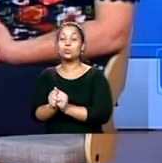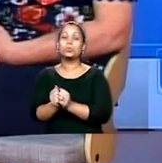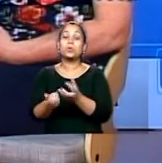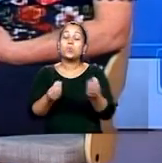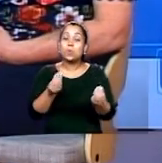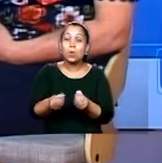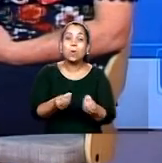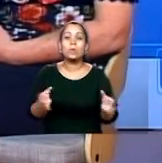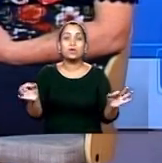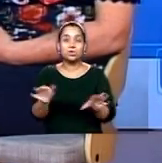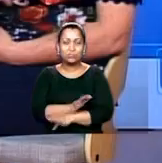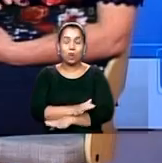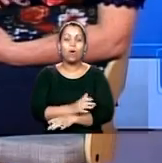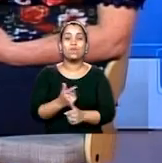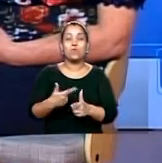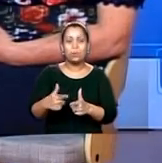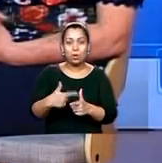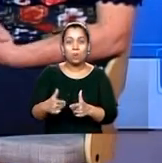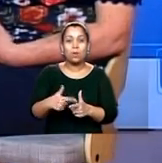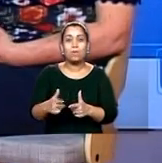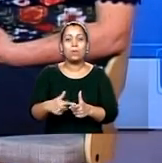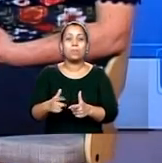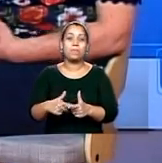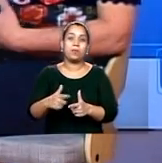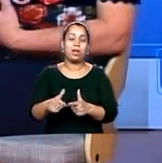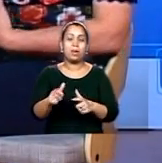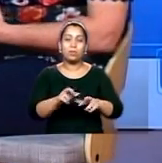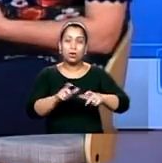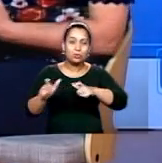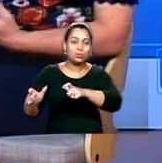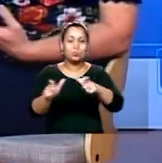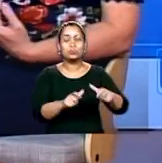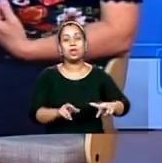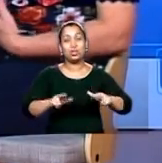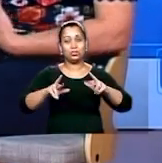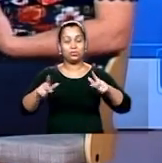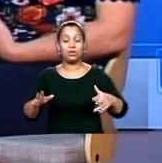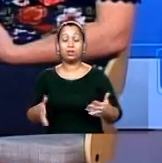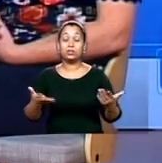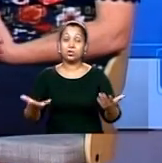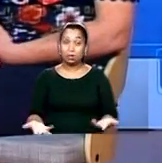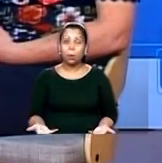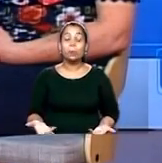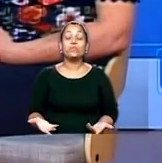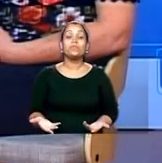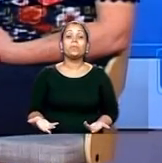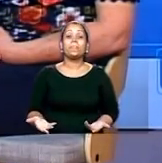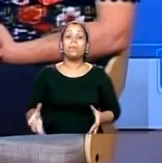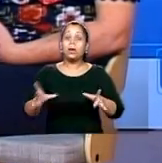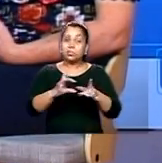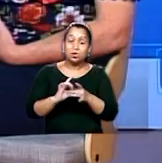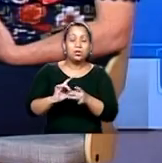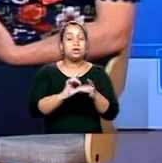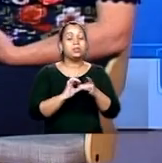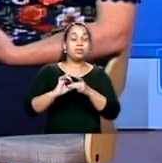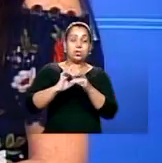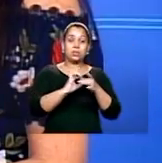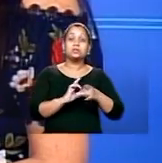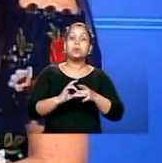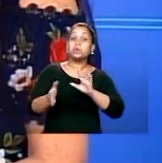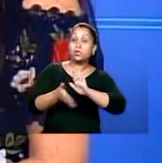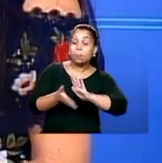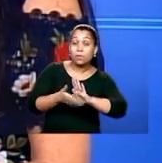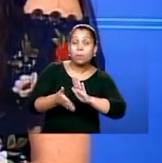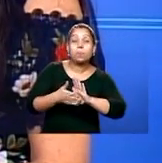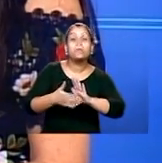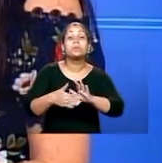se resolvem os problemas nos diferentes bancos de alimentos. Então, essa interação que a rede brasileira está propondo. Isso acontece